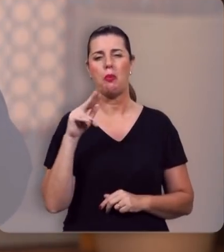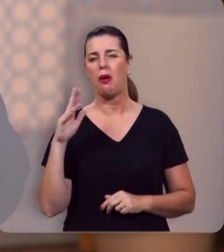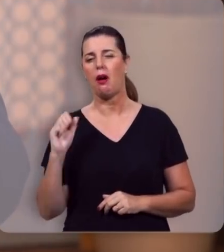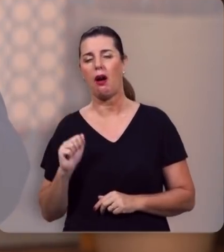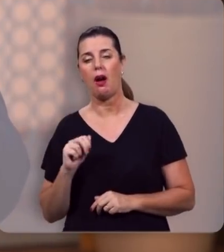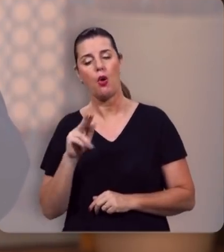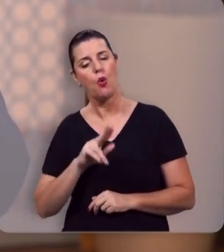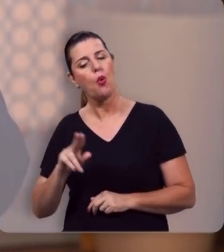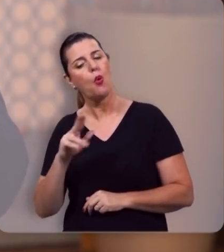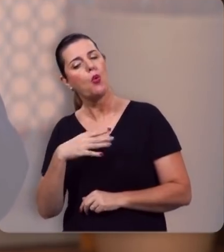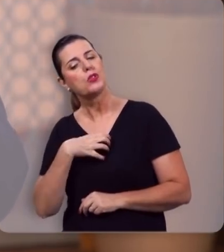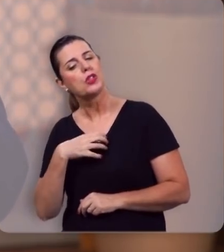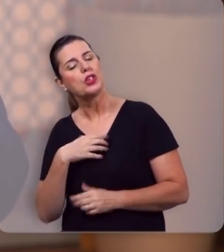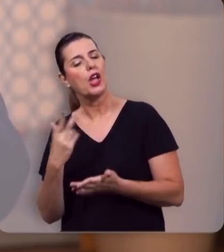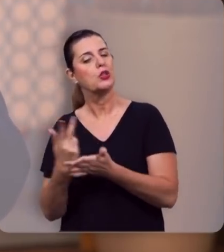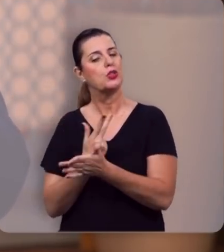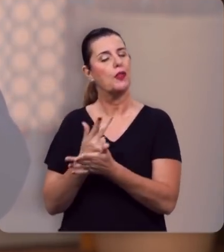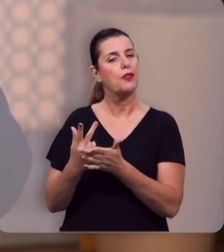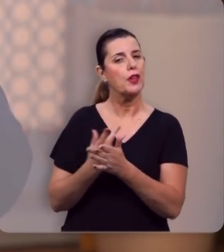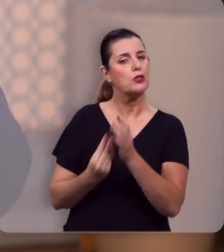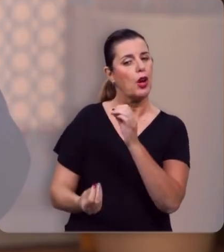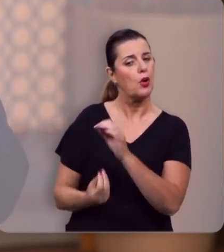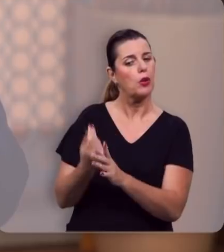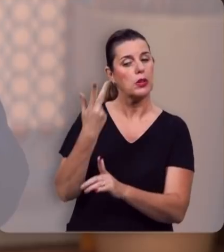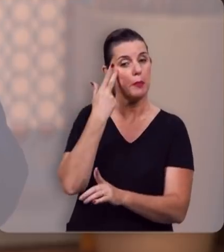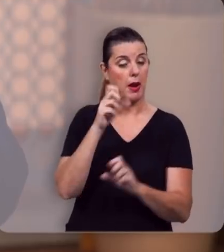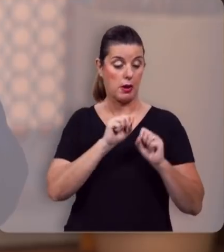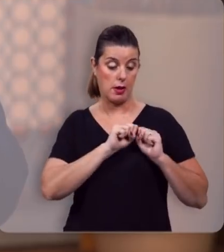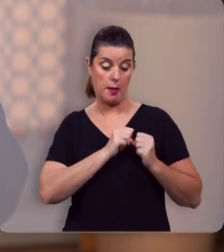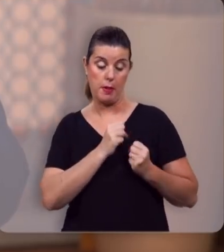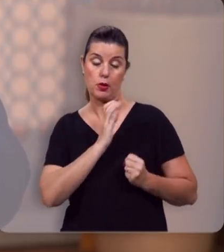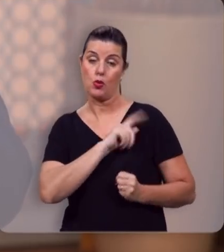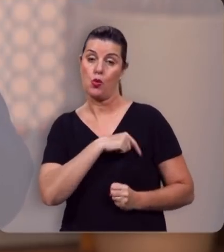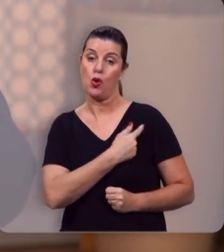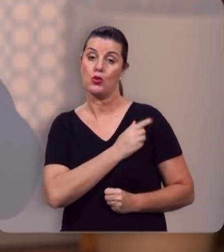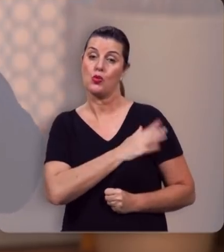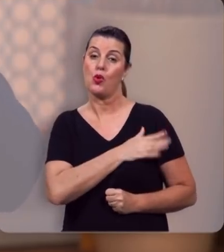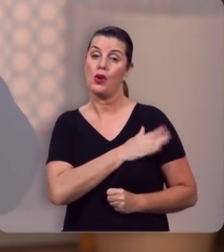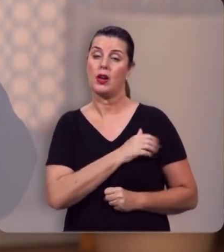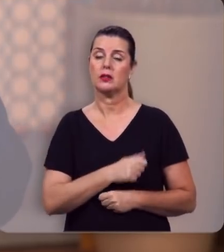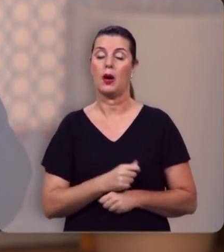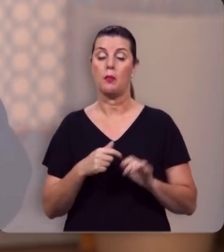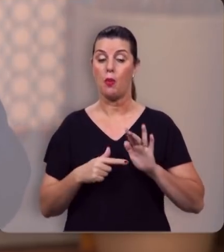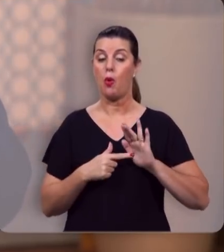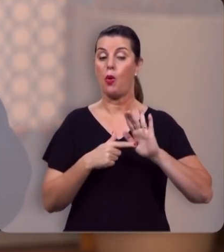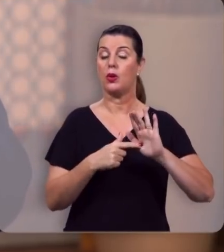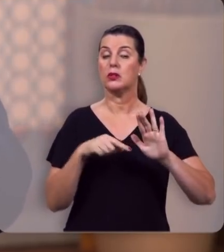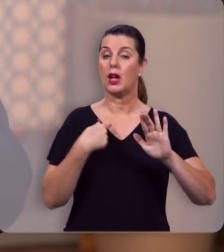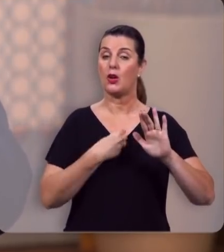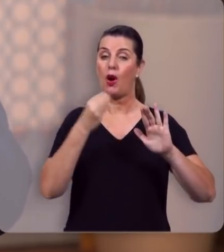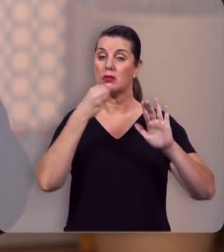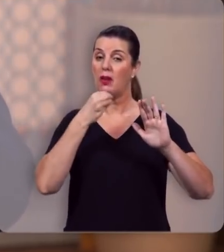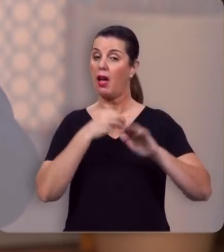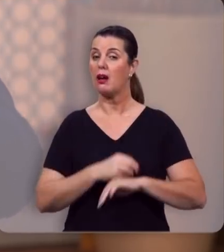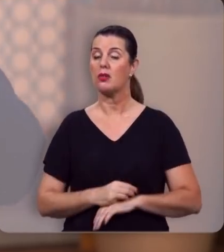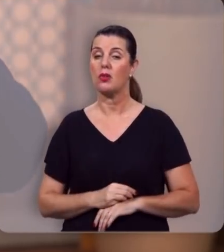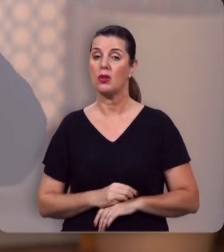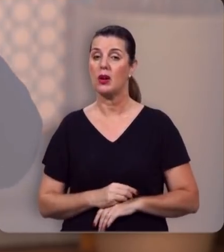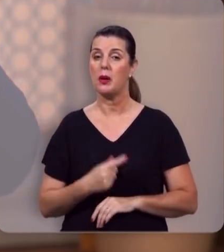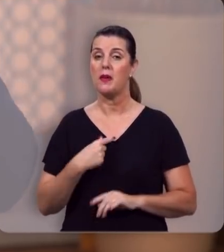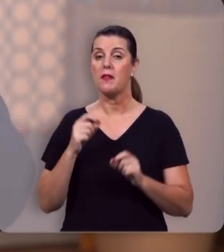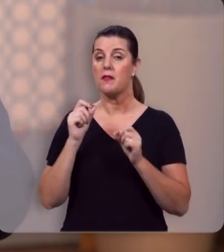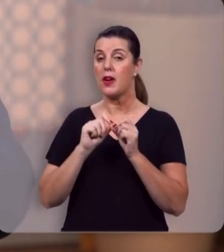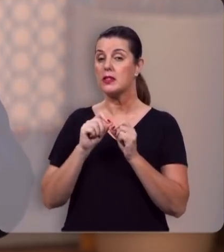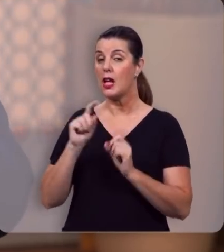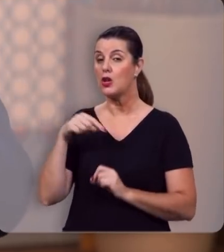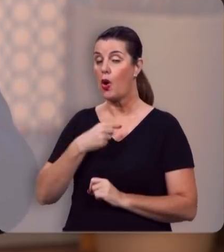ele usa uma situação difícil para quebrantar o nosso coração, para mostrar a nossa fragilidade, para nos